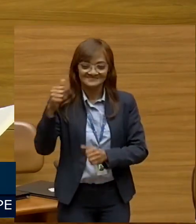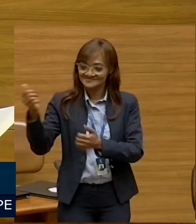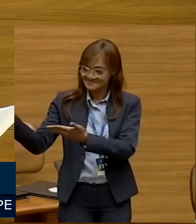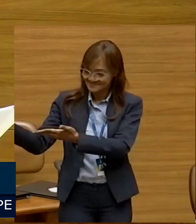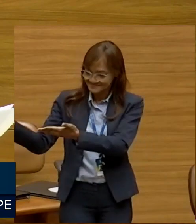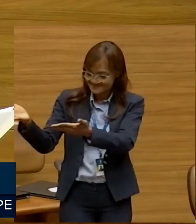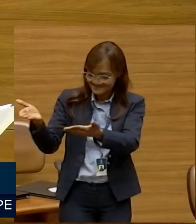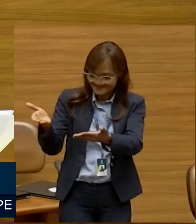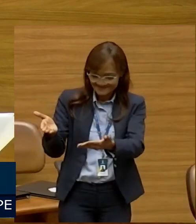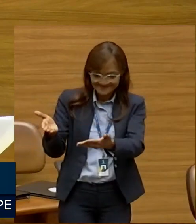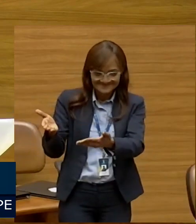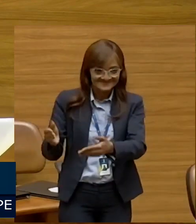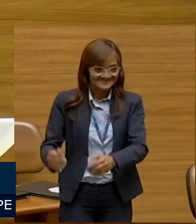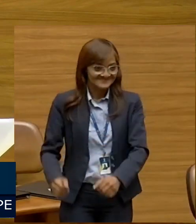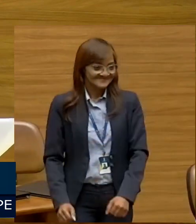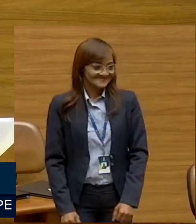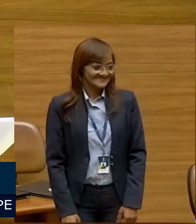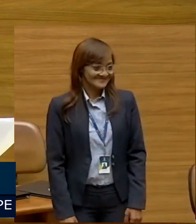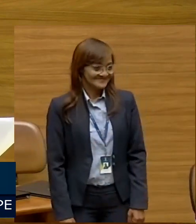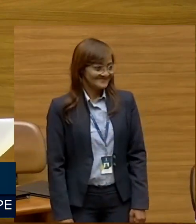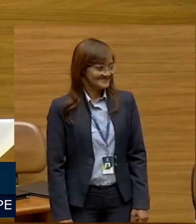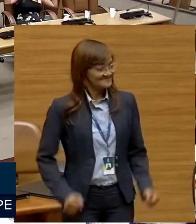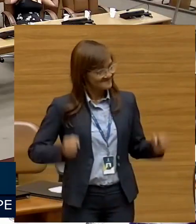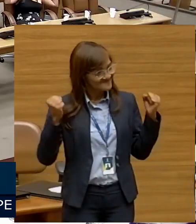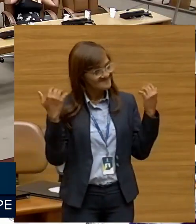sua contribuição.